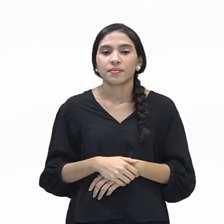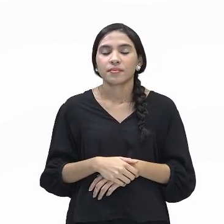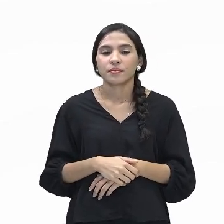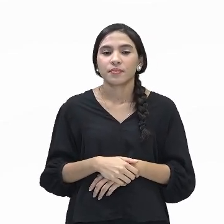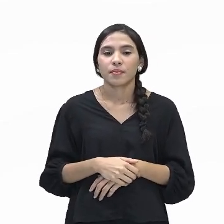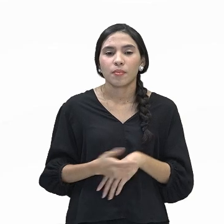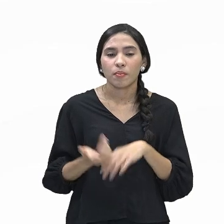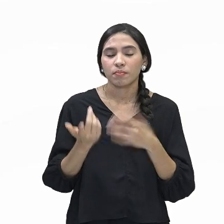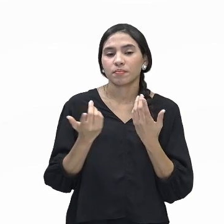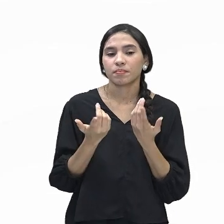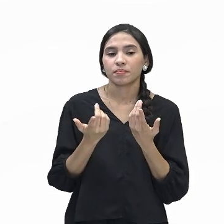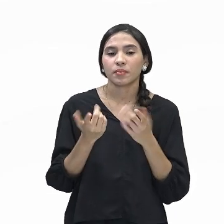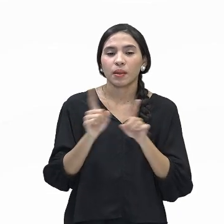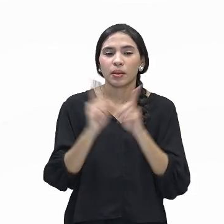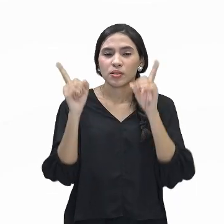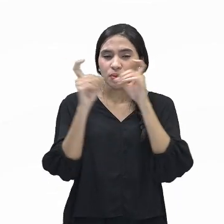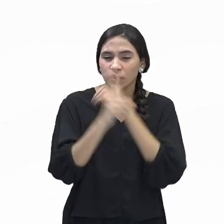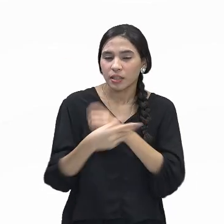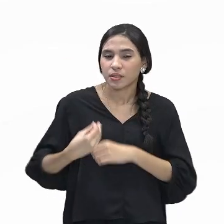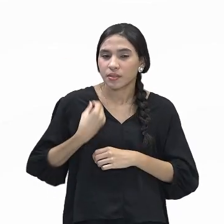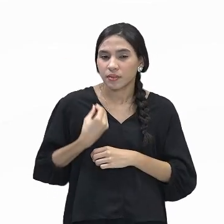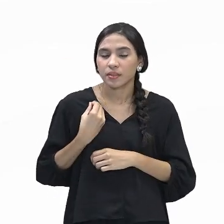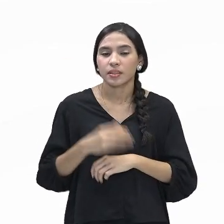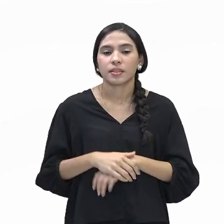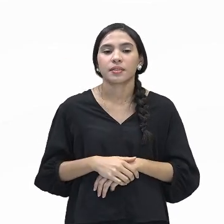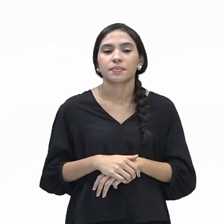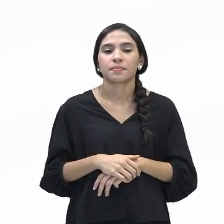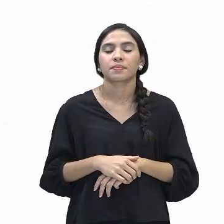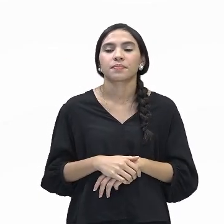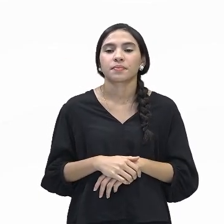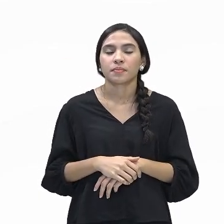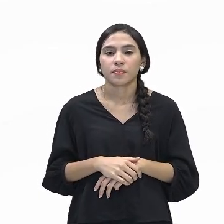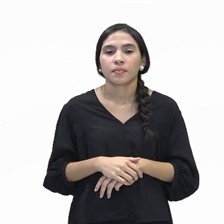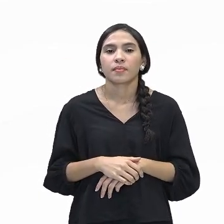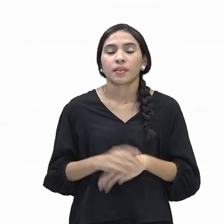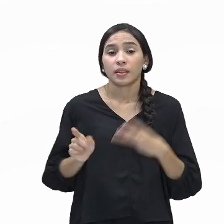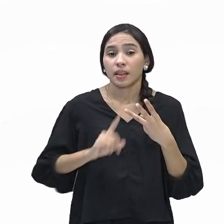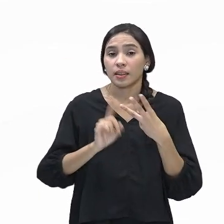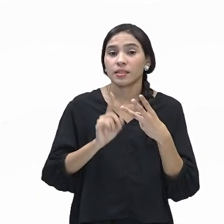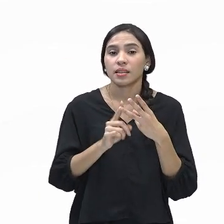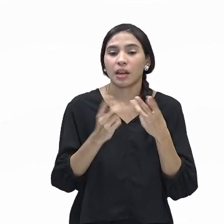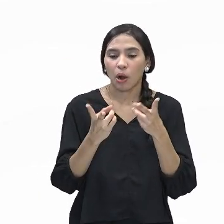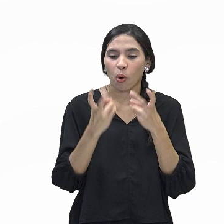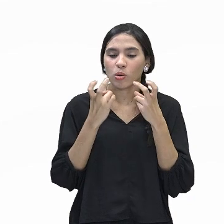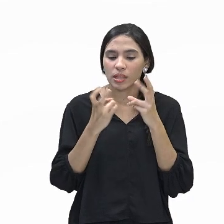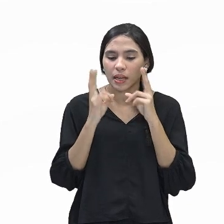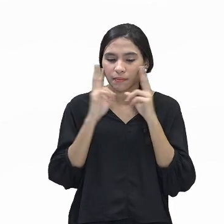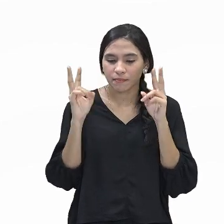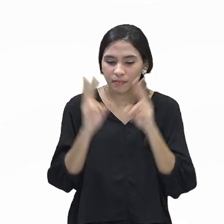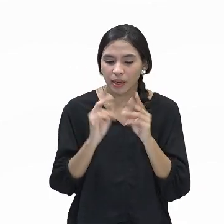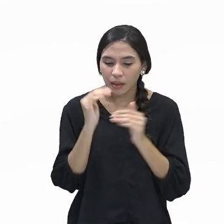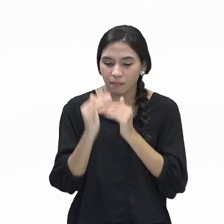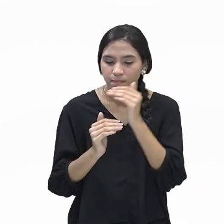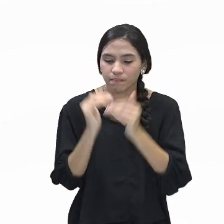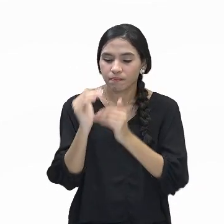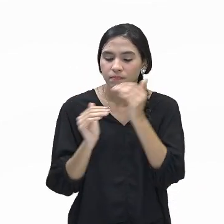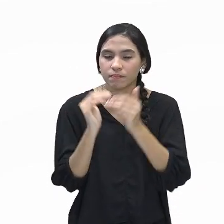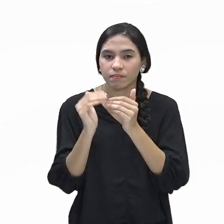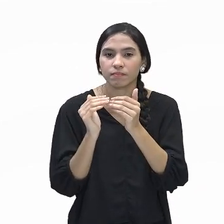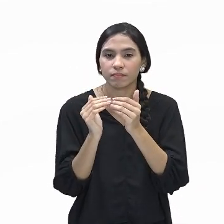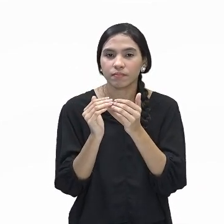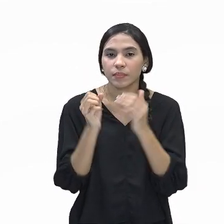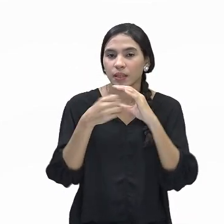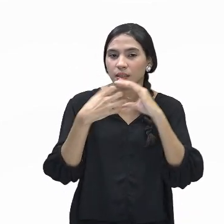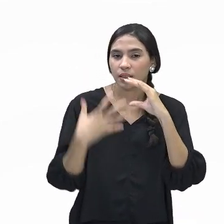existencial que ele vive. E na terceira parte, a gente consegue ver o próprio processo de construção da obra, que se caracteriza